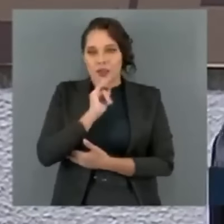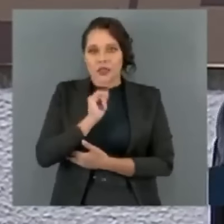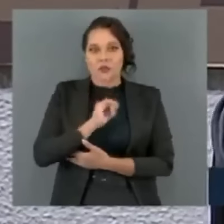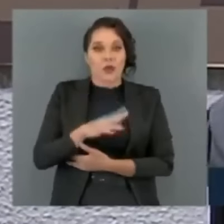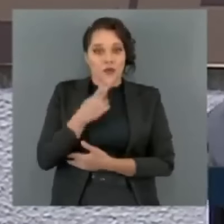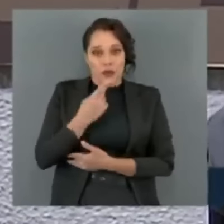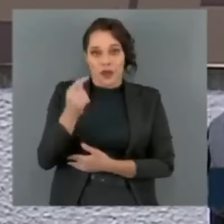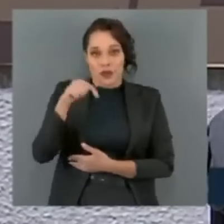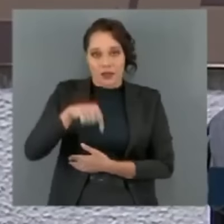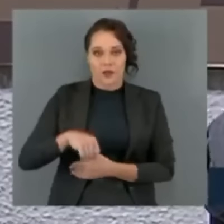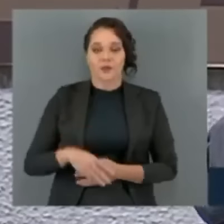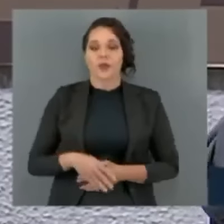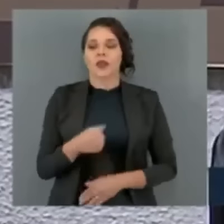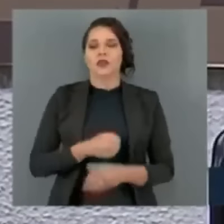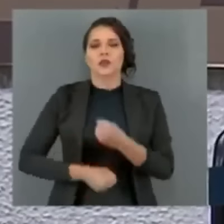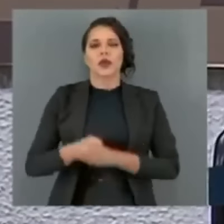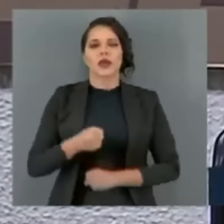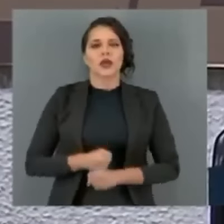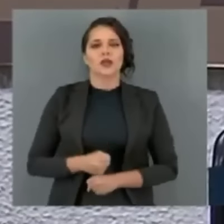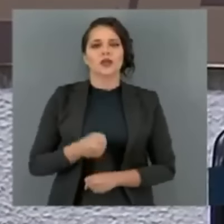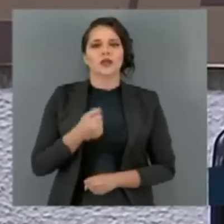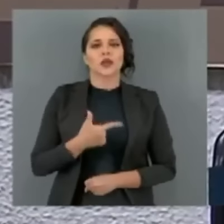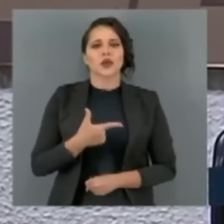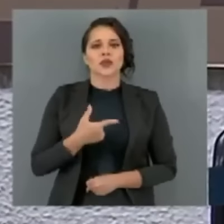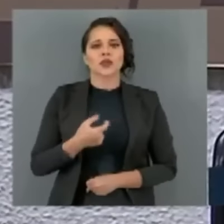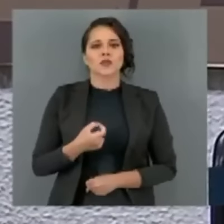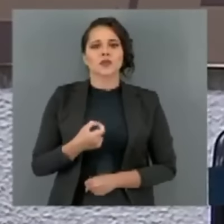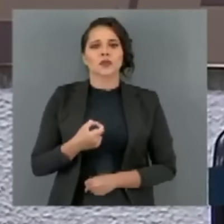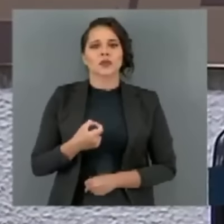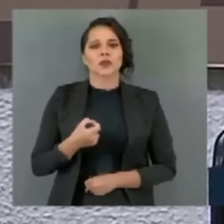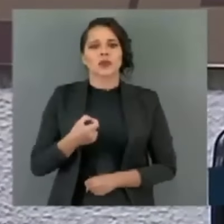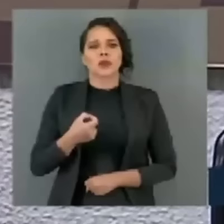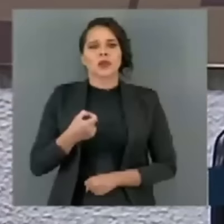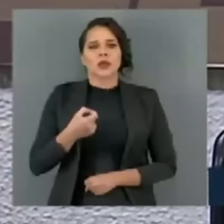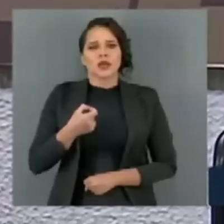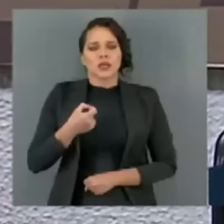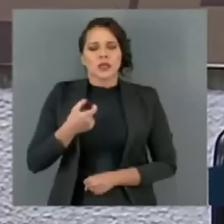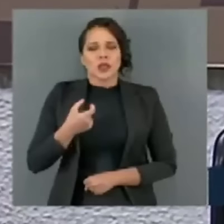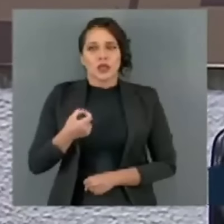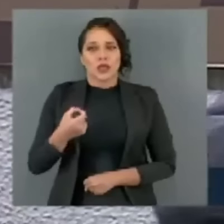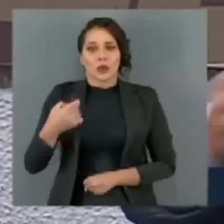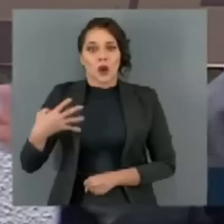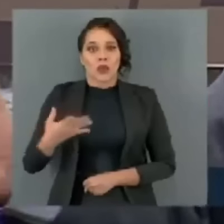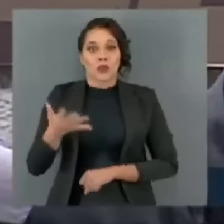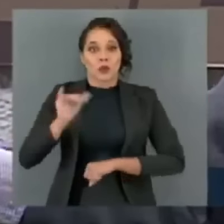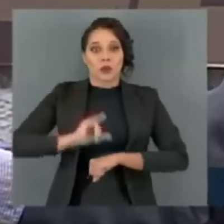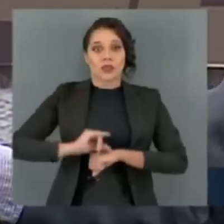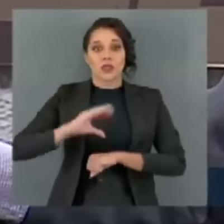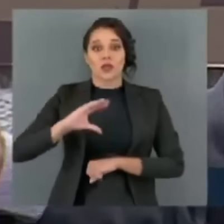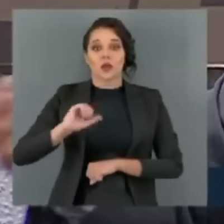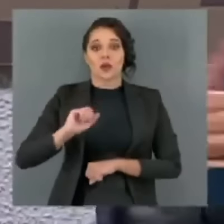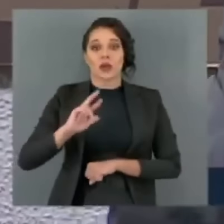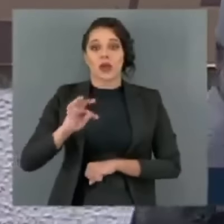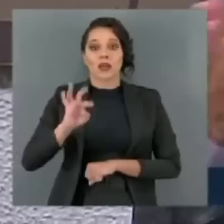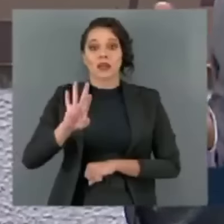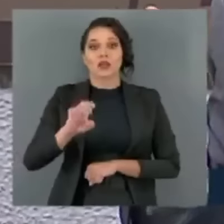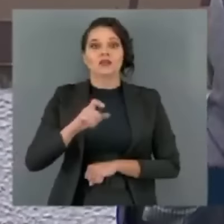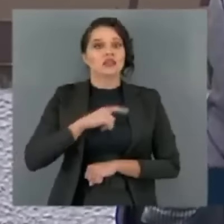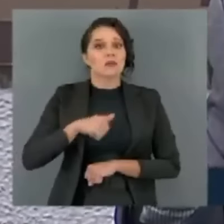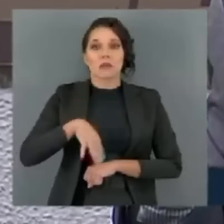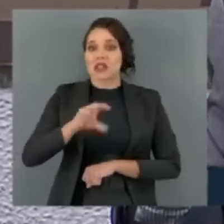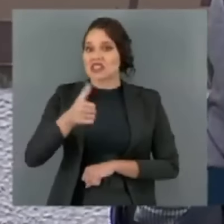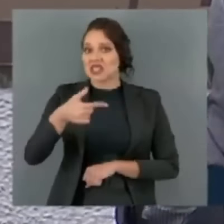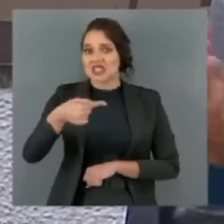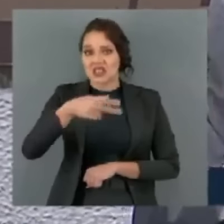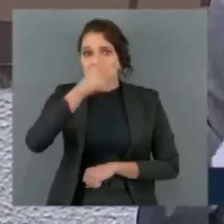mencionei aqui, em 2004, nós fizemos o referendo revocatório. O Centro Carter tinha lá 17 pessoas, não tem condição